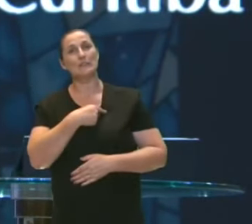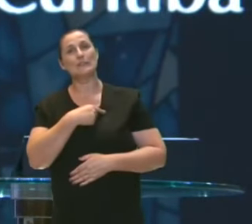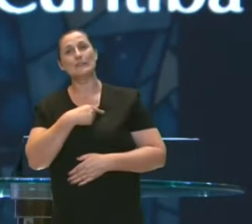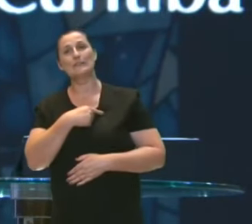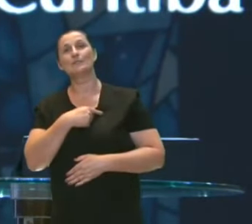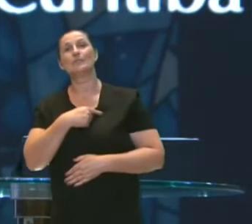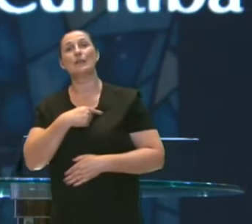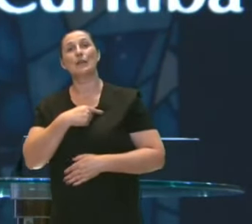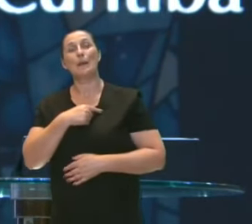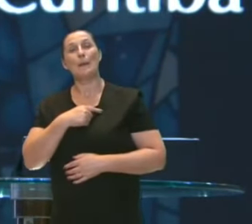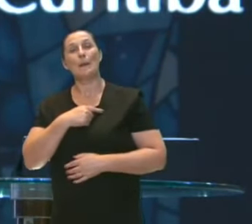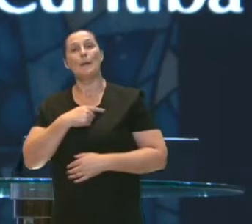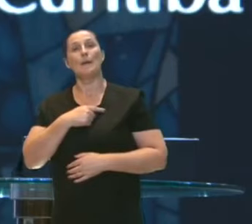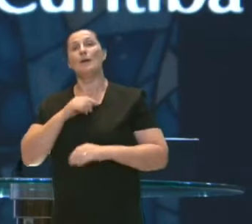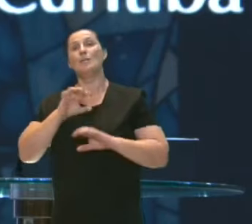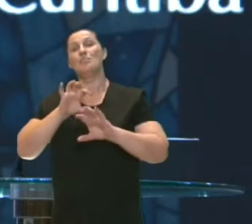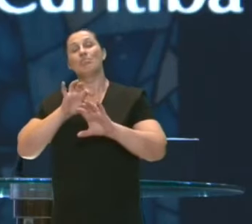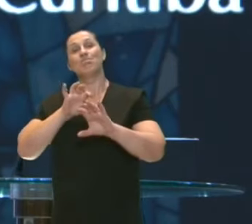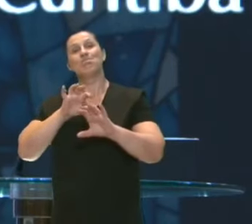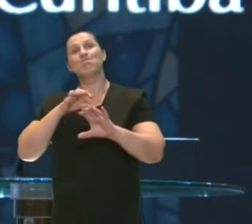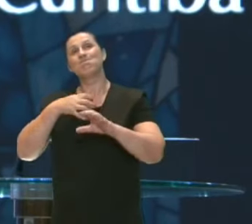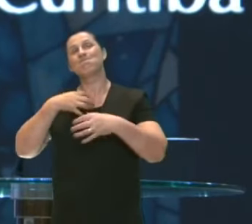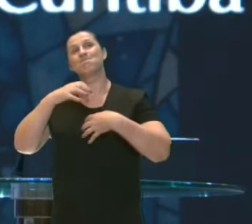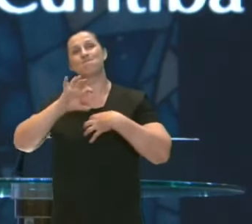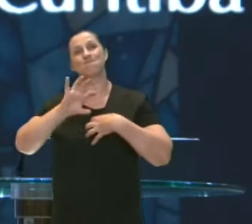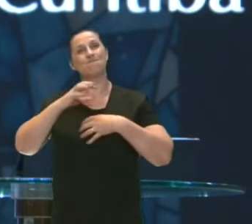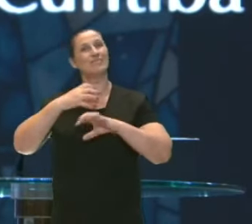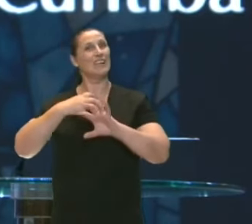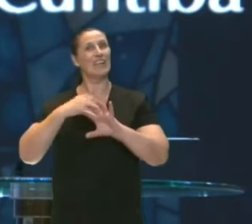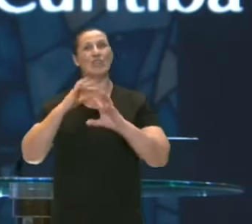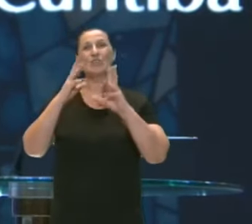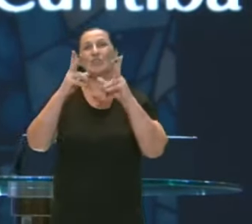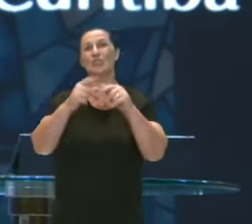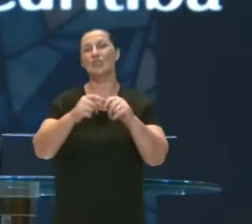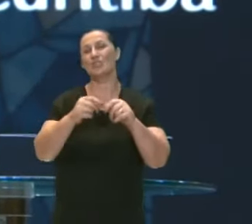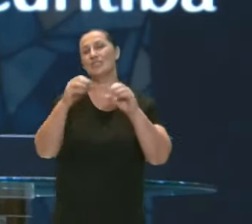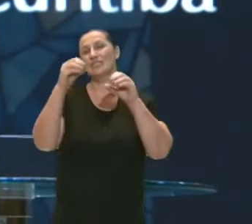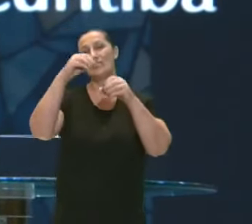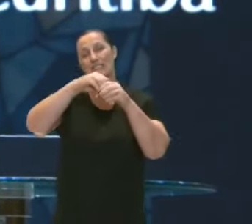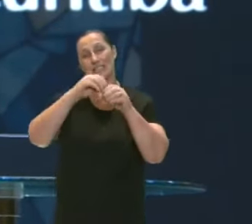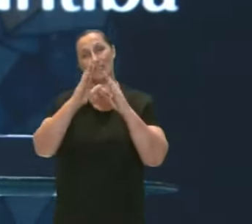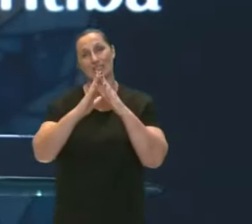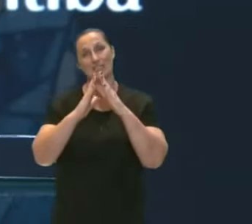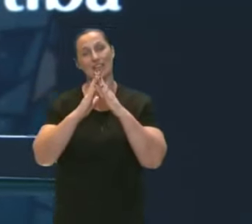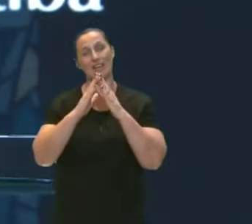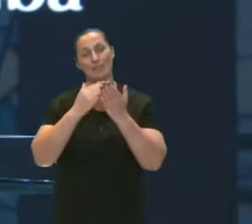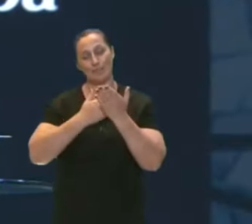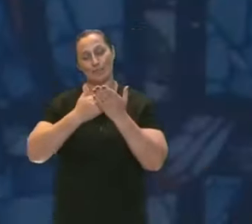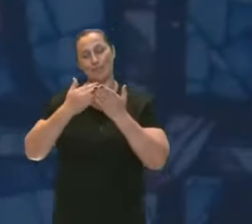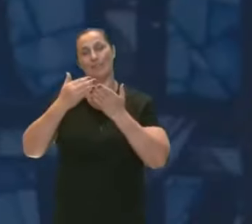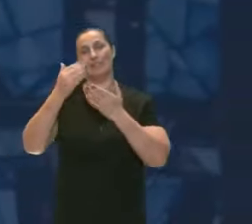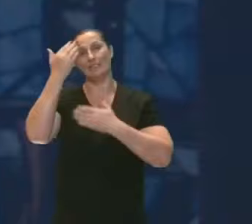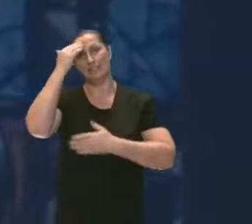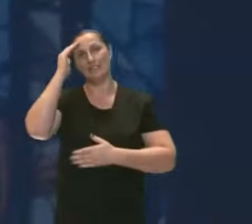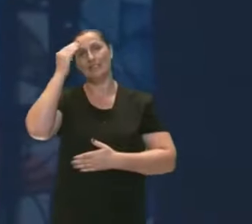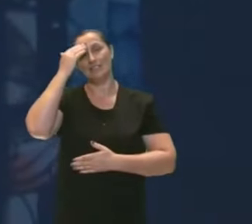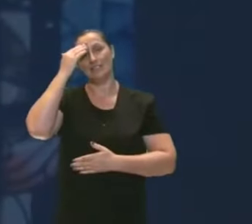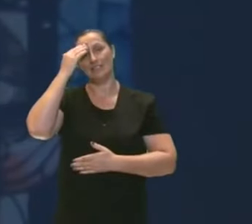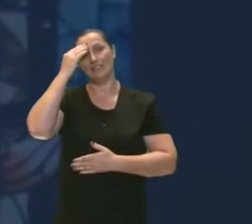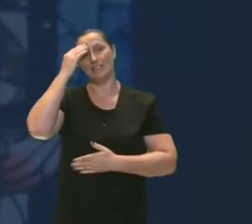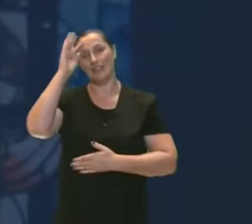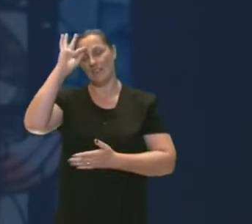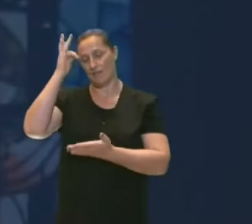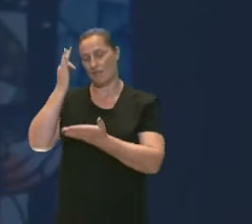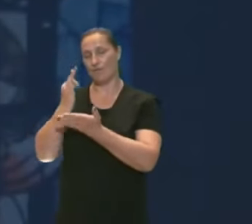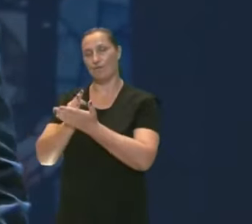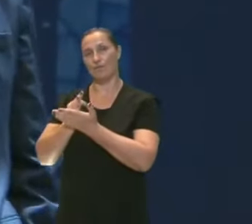viver a fé no Senhor, tanto quanto eu e você estamos começando a viver. Meu desejo hoje é orar com